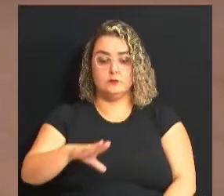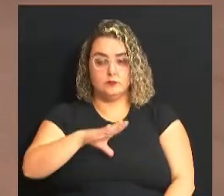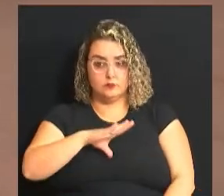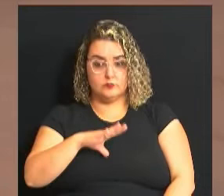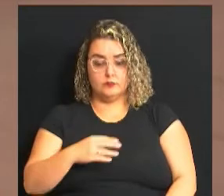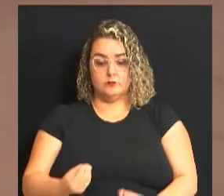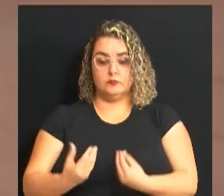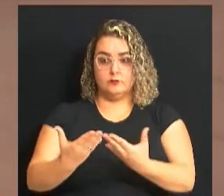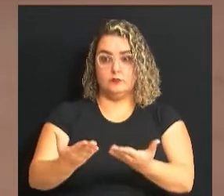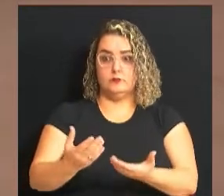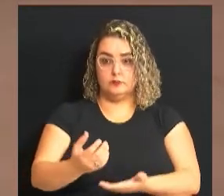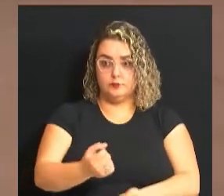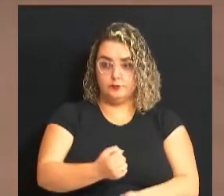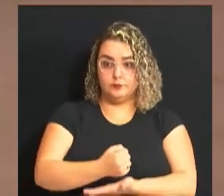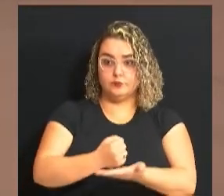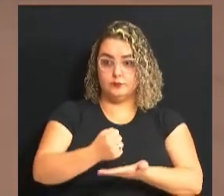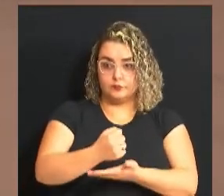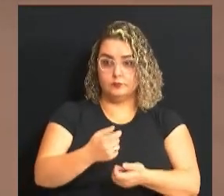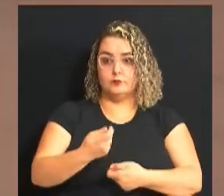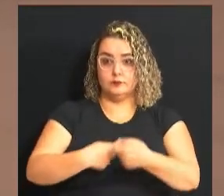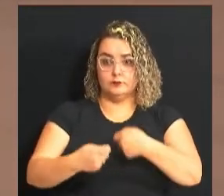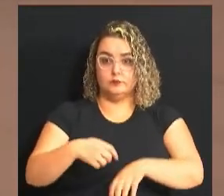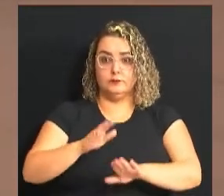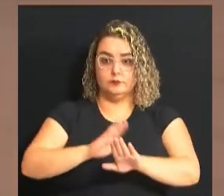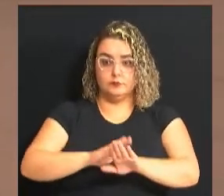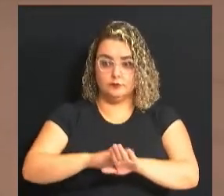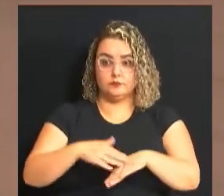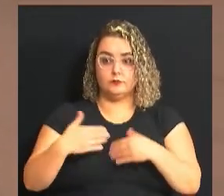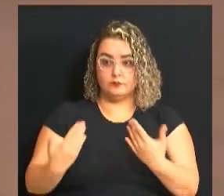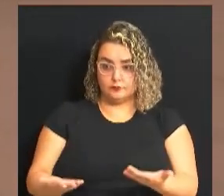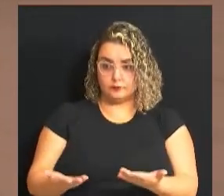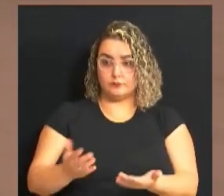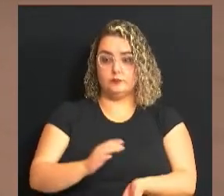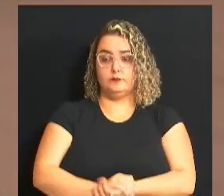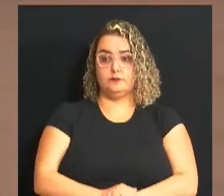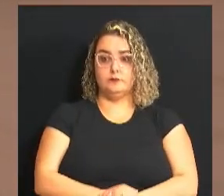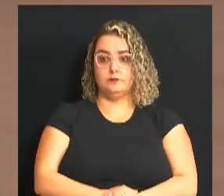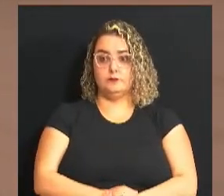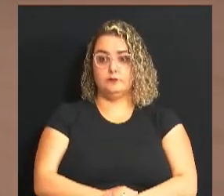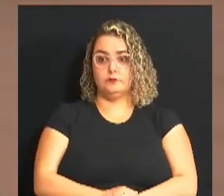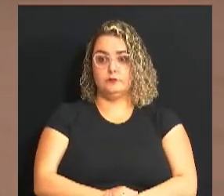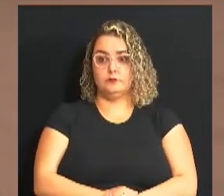suporte administrativo para o funcionamento. E aí, nesse sentido, é que,